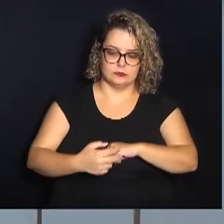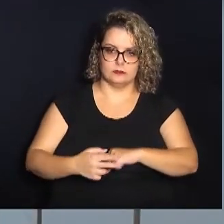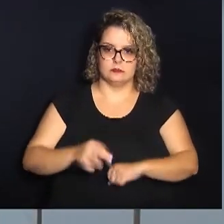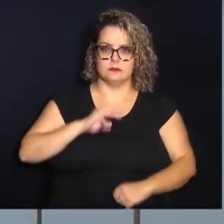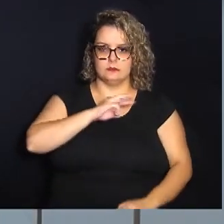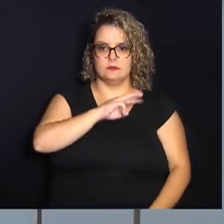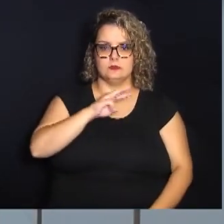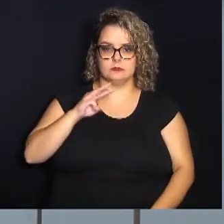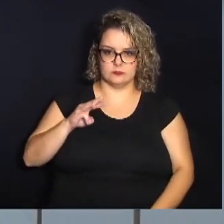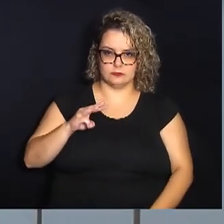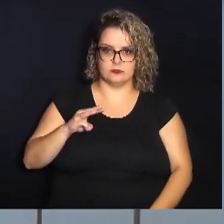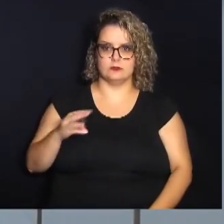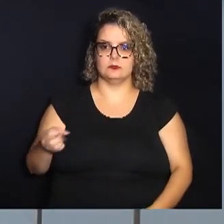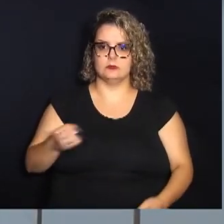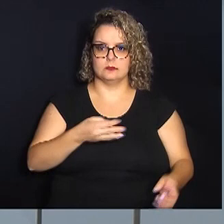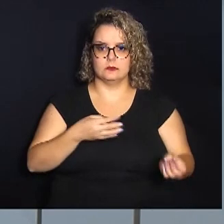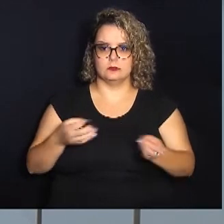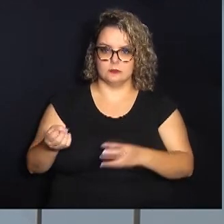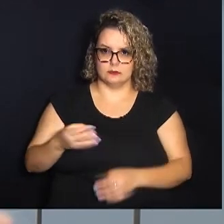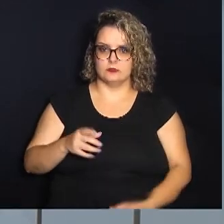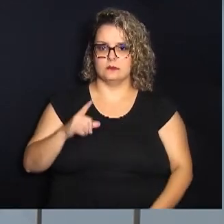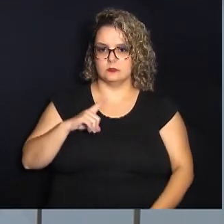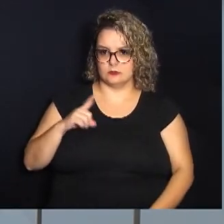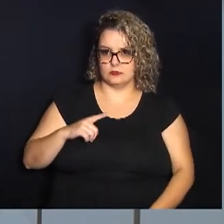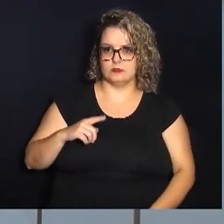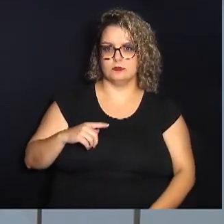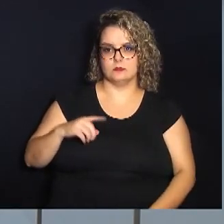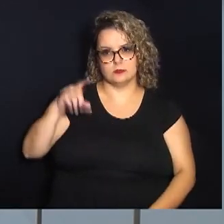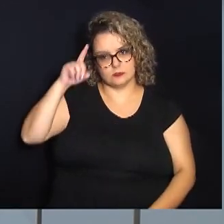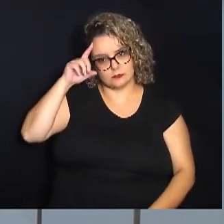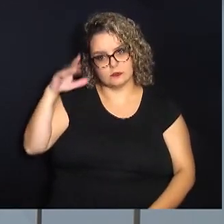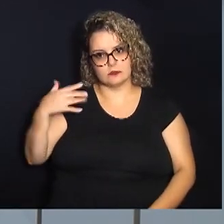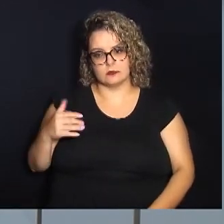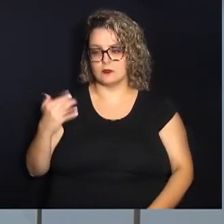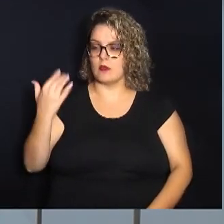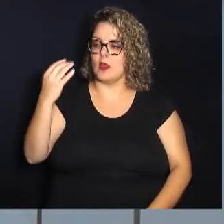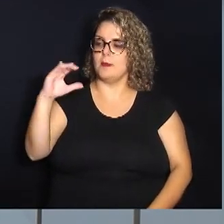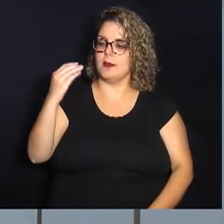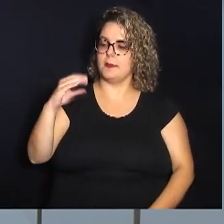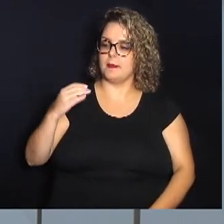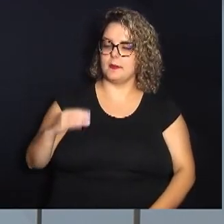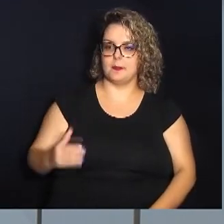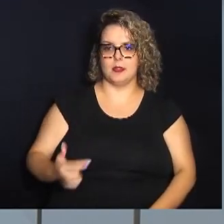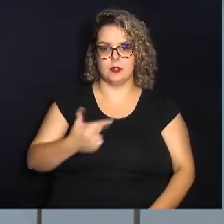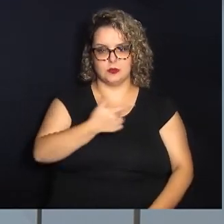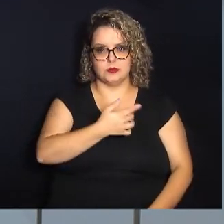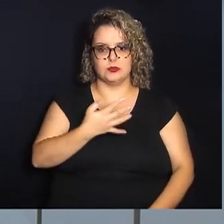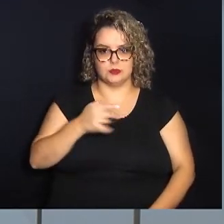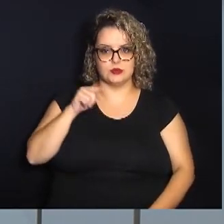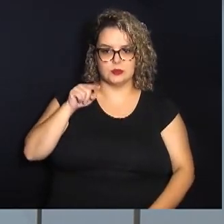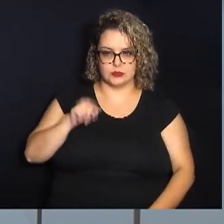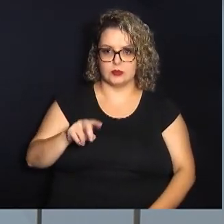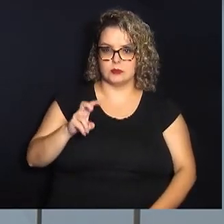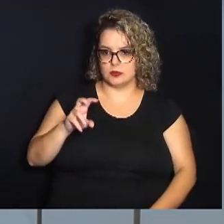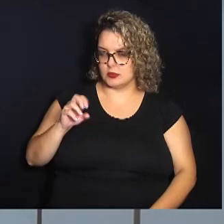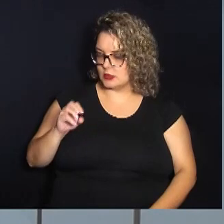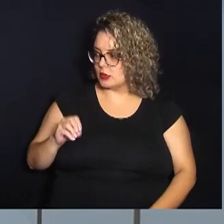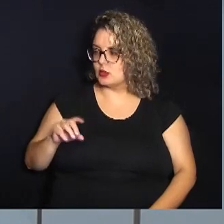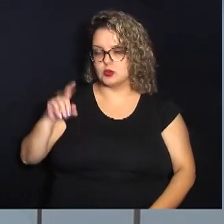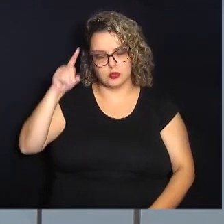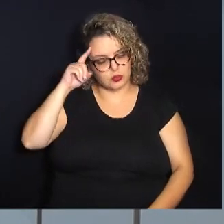ele foi atualizado, a gente tem abastecimento diário desse site que você disse, os 24 mil casos e 500, né? A gente tem todo